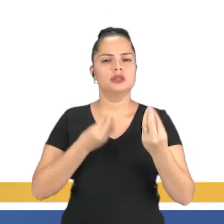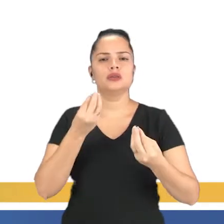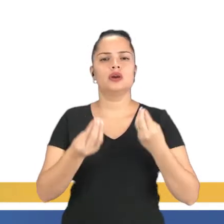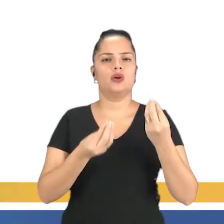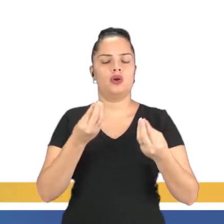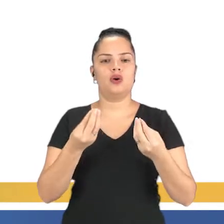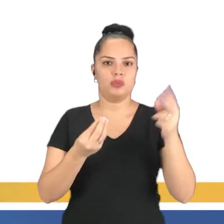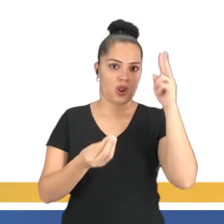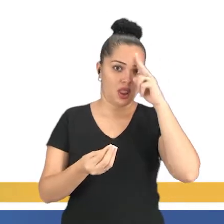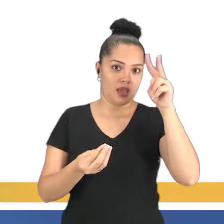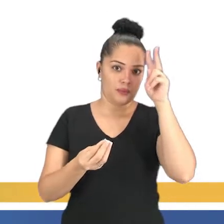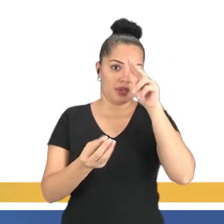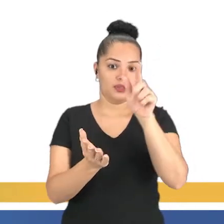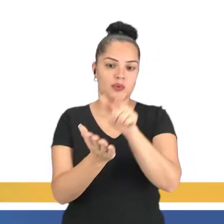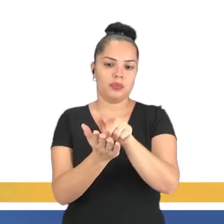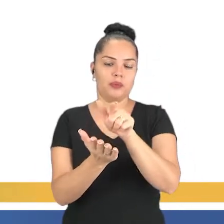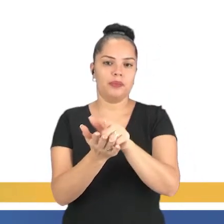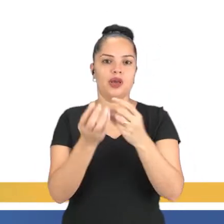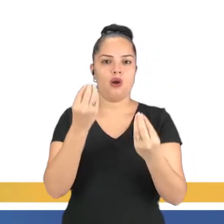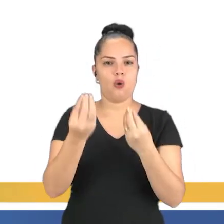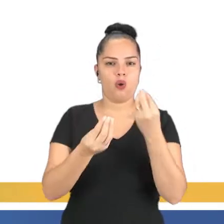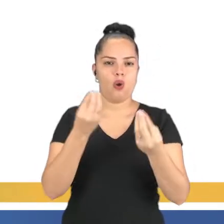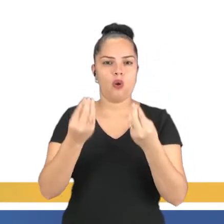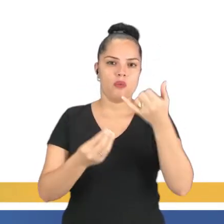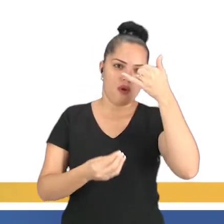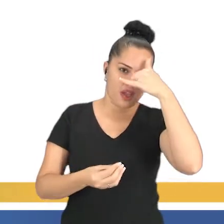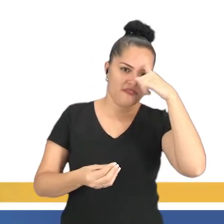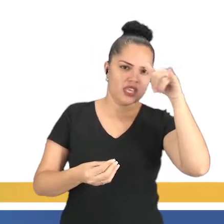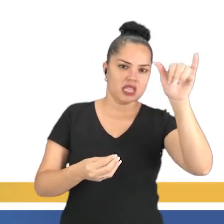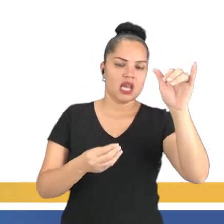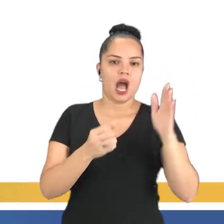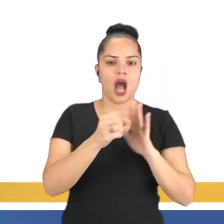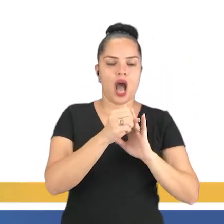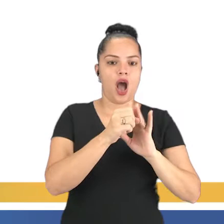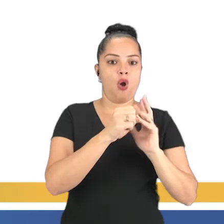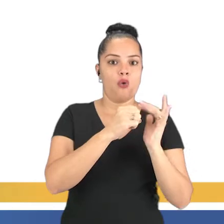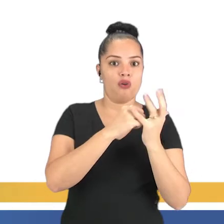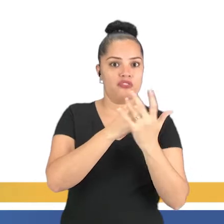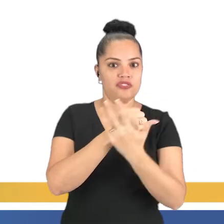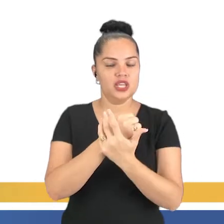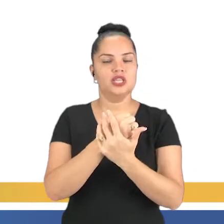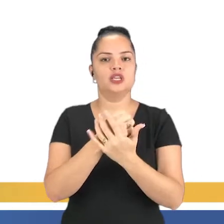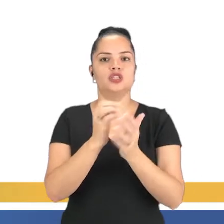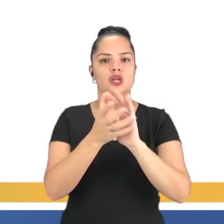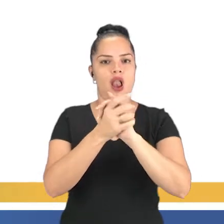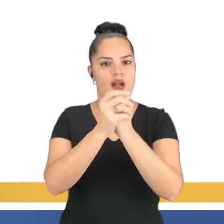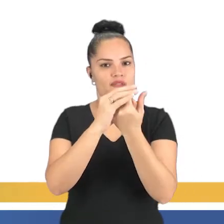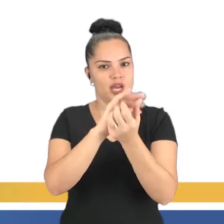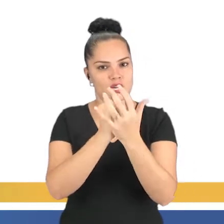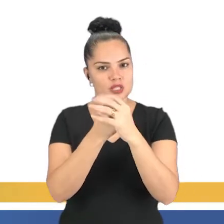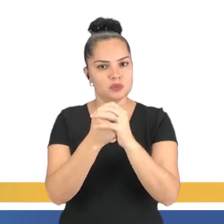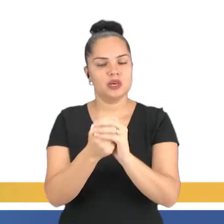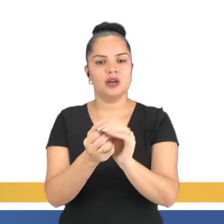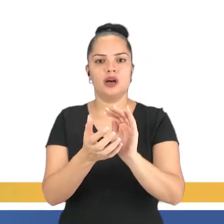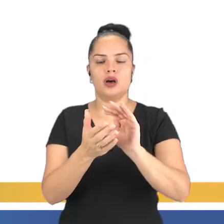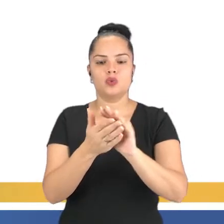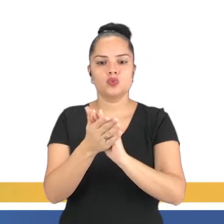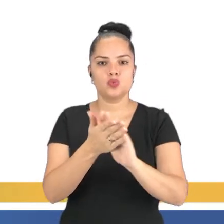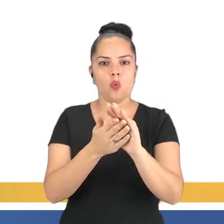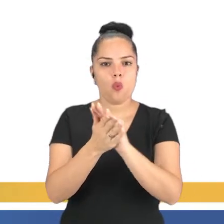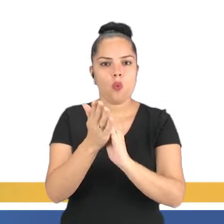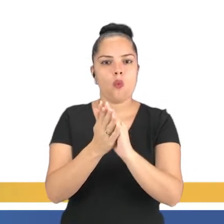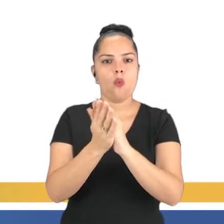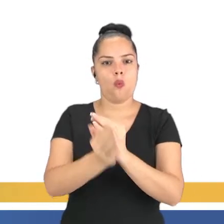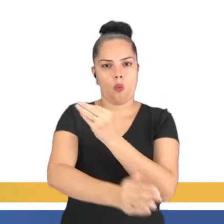do panfleto de como proceder para evitar o nosso Covid, né? Lavar as mãos, passar álcool em gel e todos